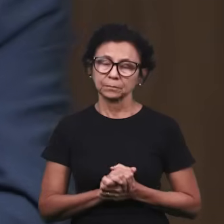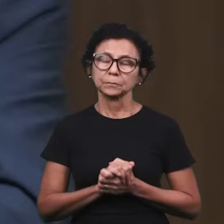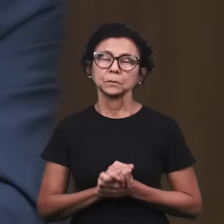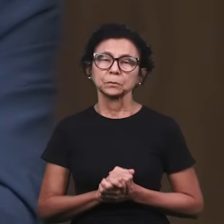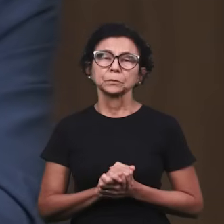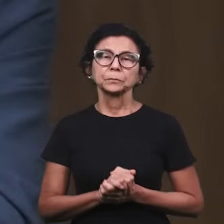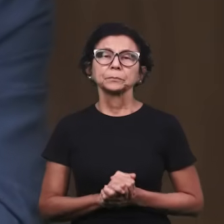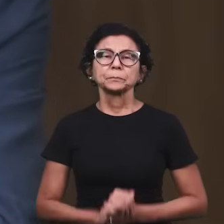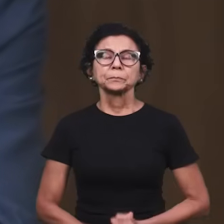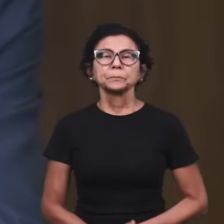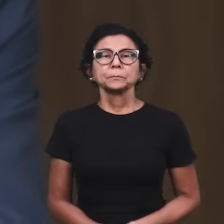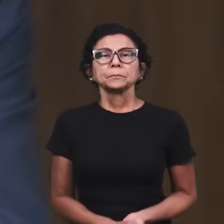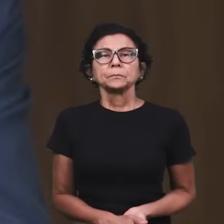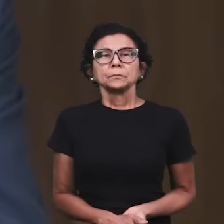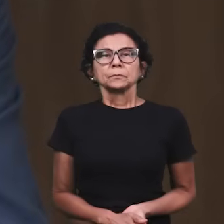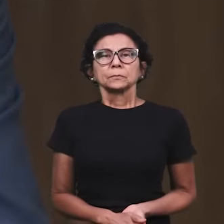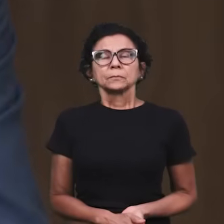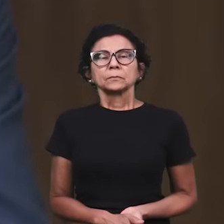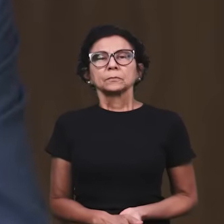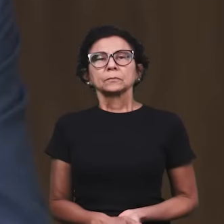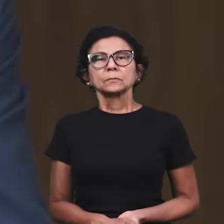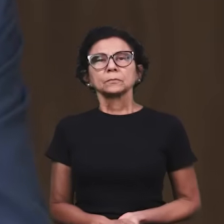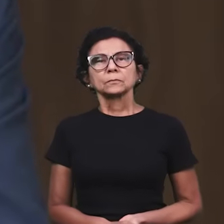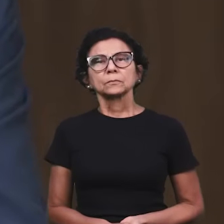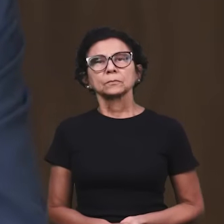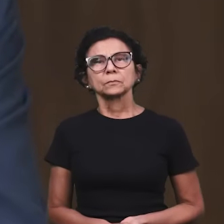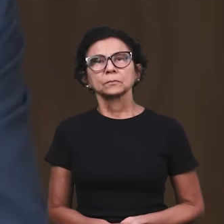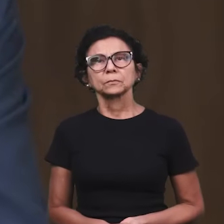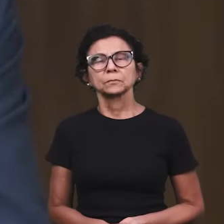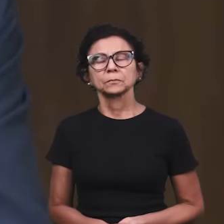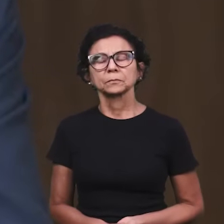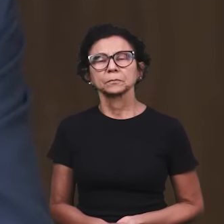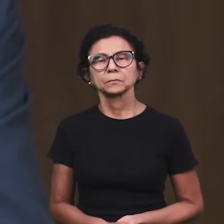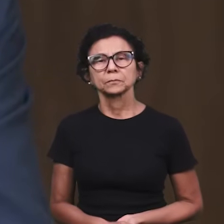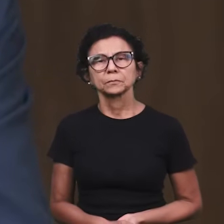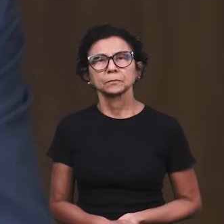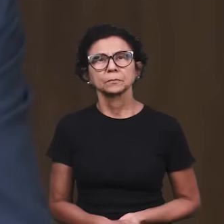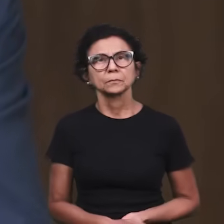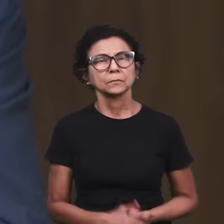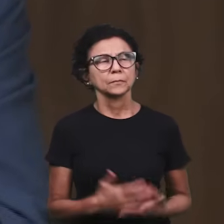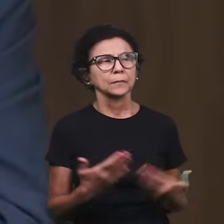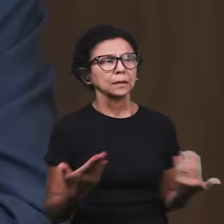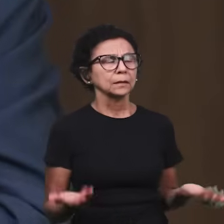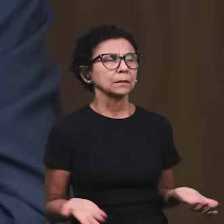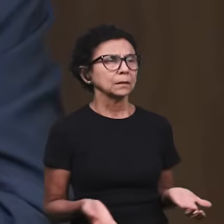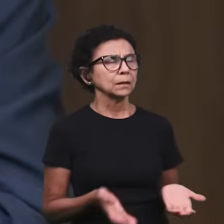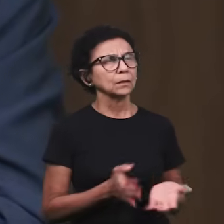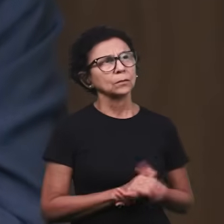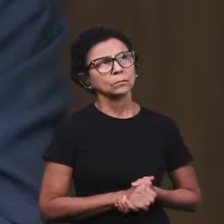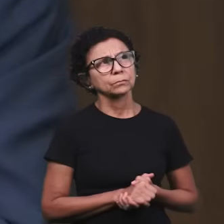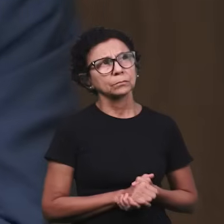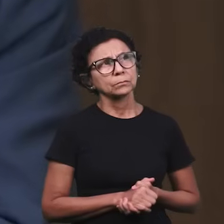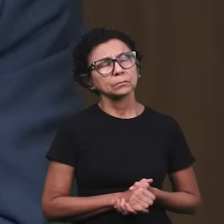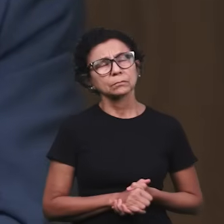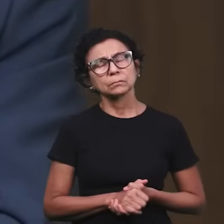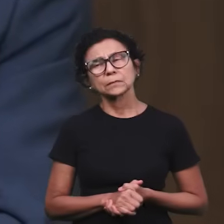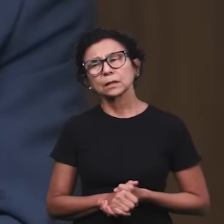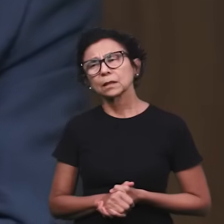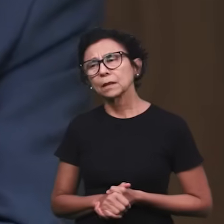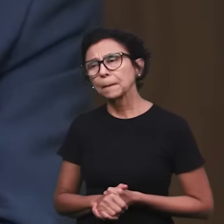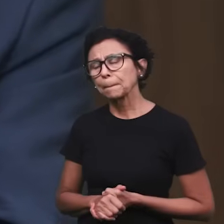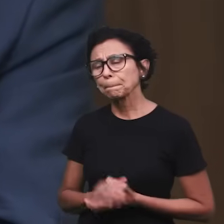Agora, nós poderíamos abrir aqui falando um pouco sobre isso. Quais são, né,